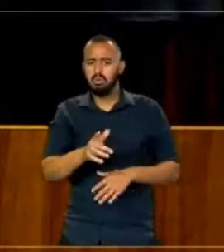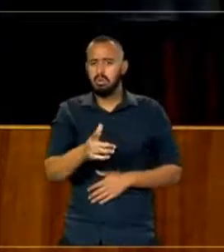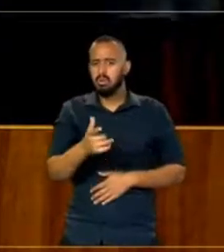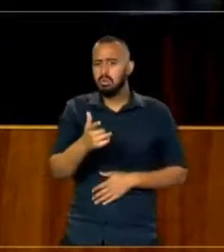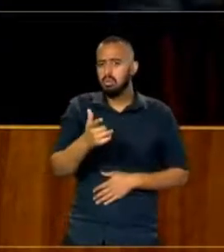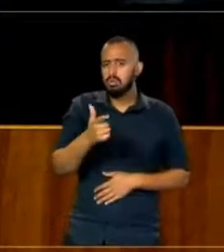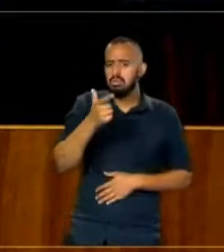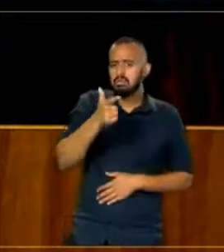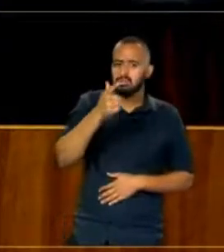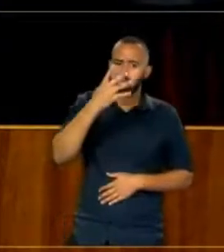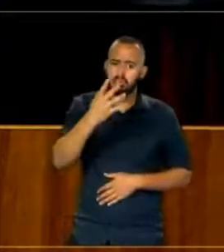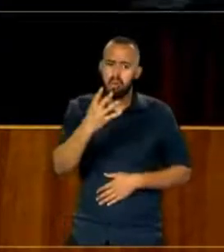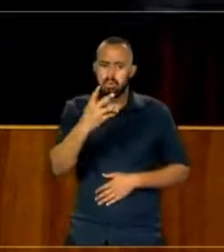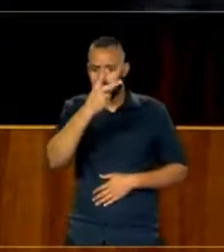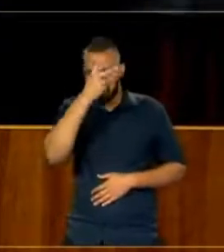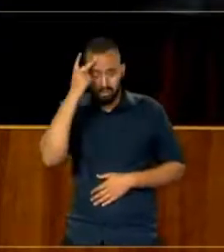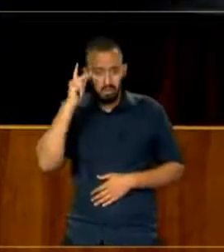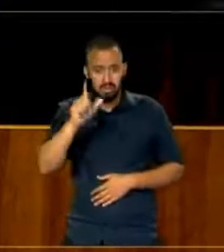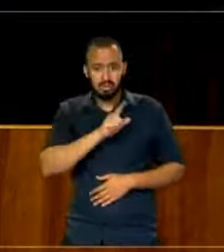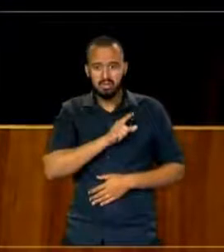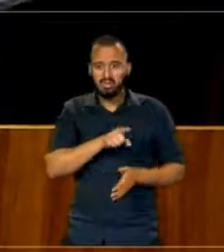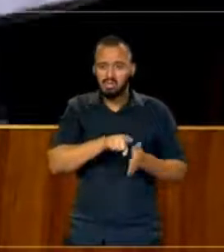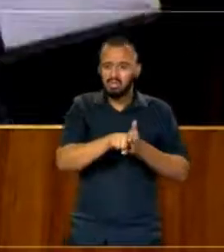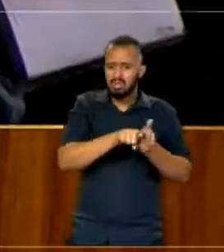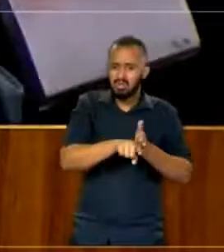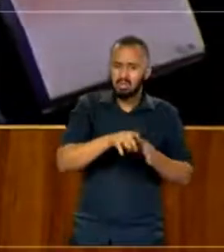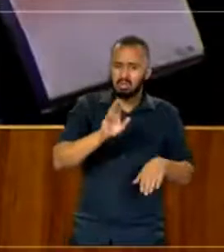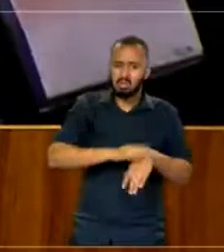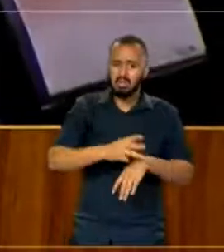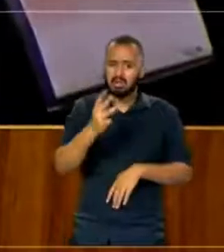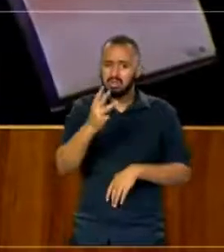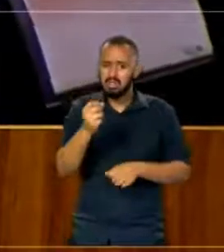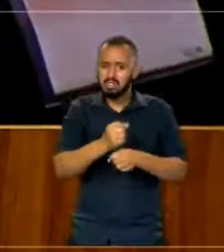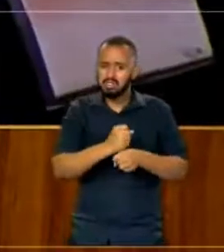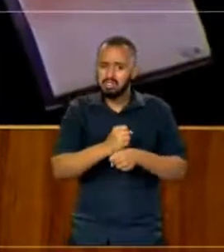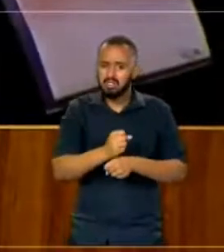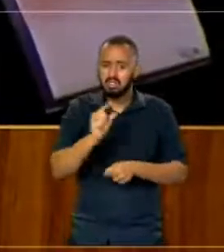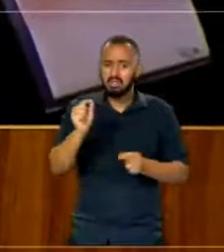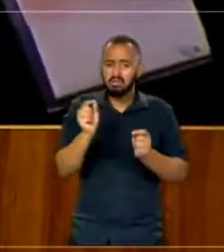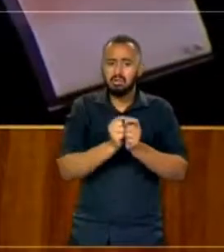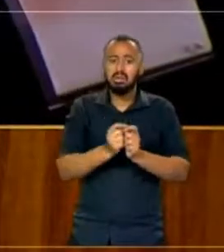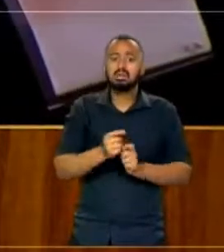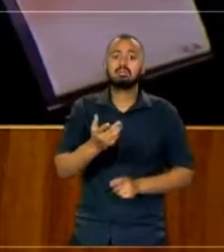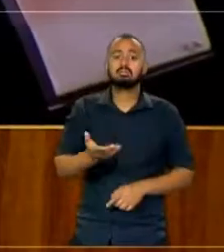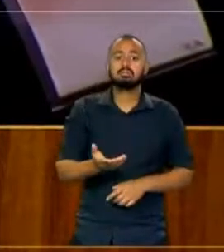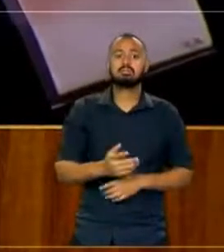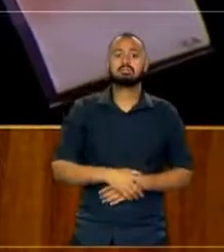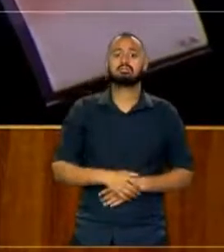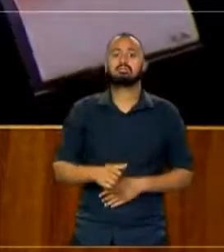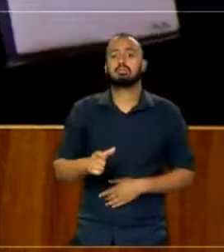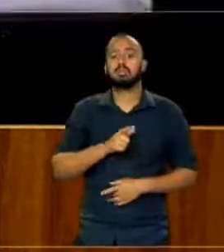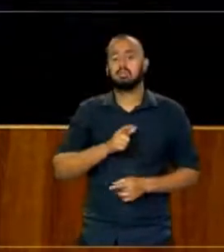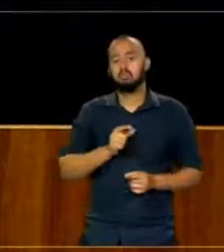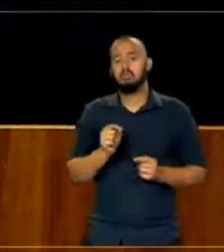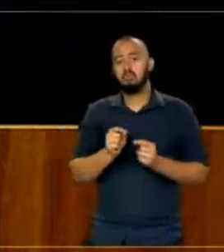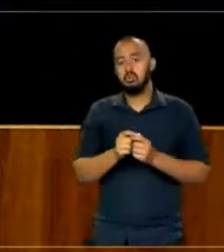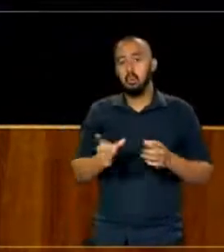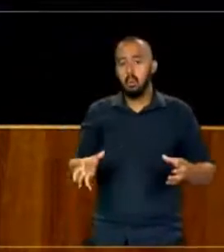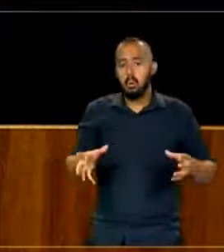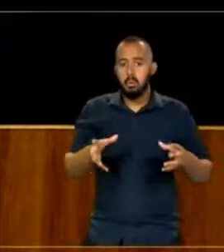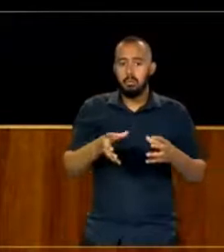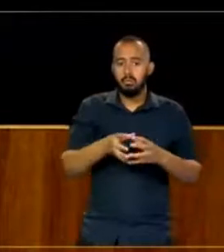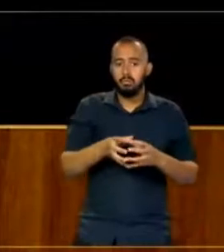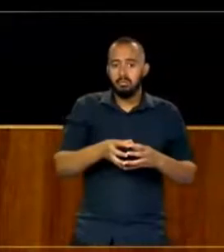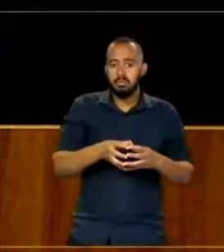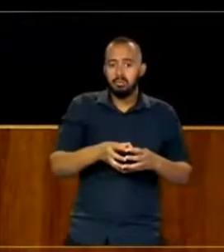há 3 anos pelo Supremo Tribunal Federal, exatamente porque fazem isso. Exatamente, porque montaram um